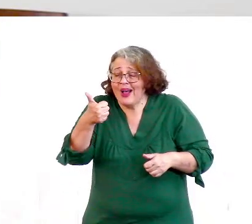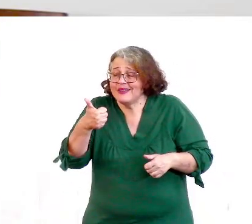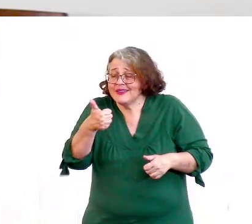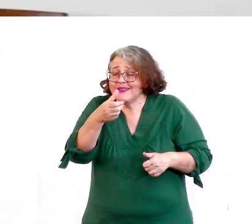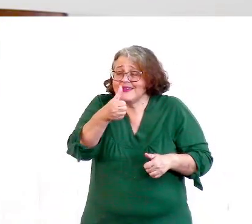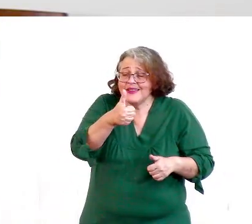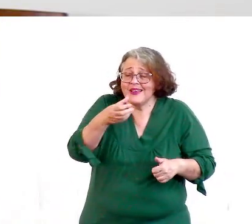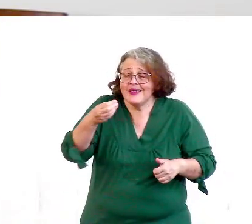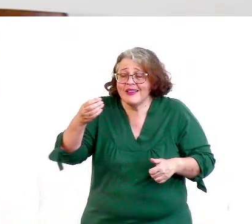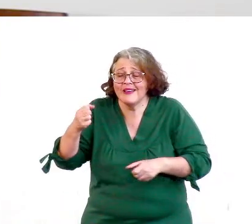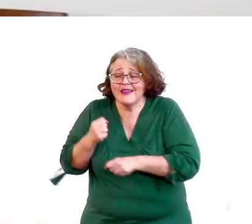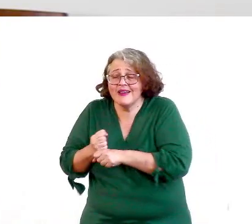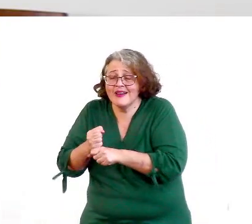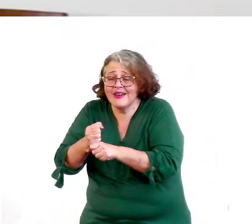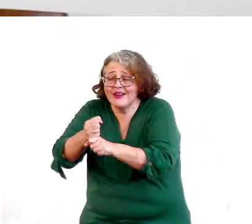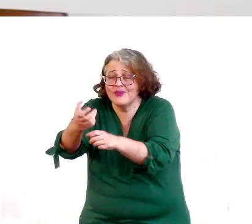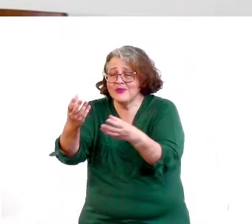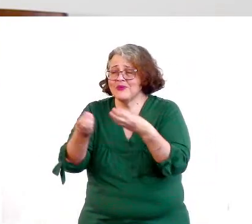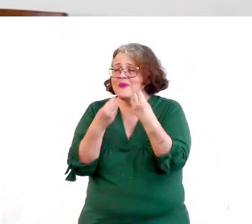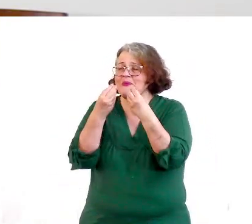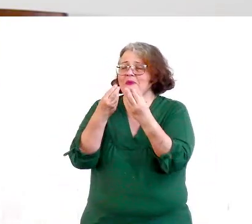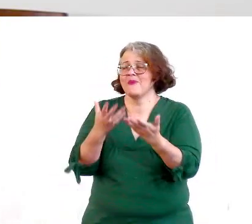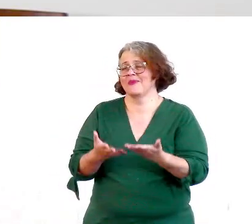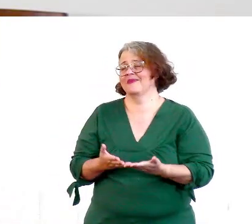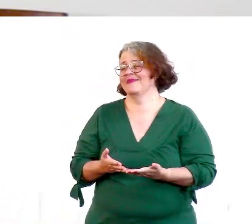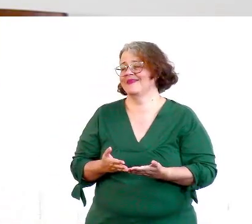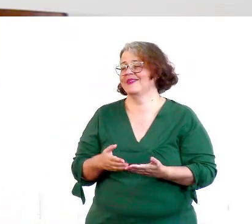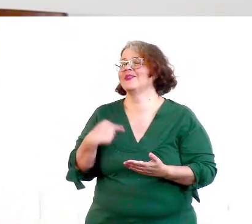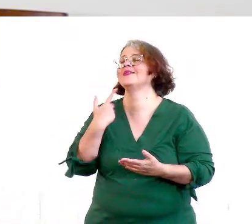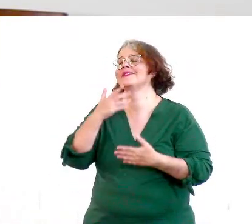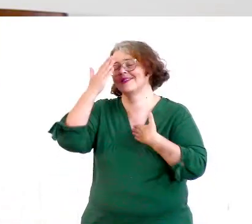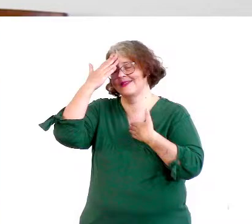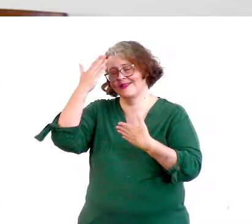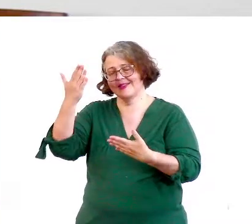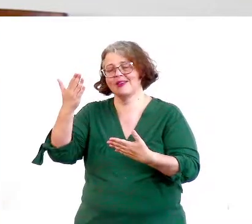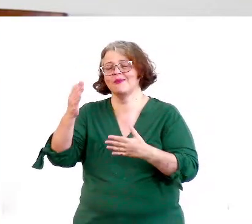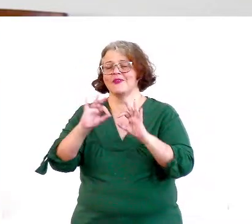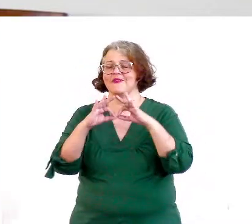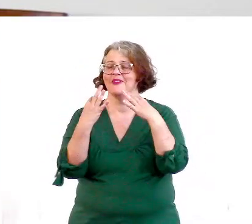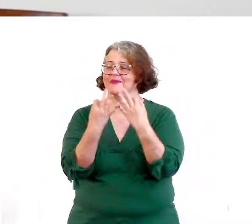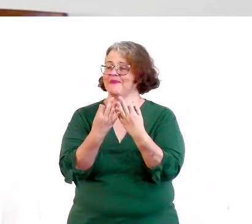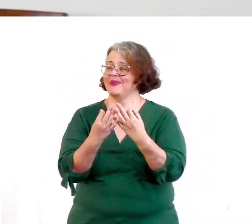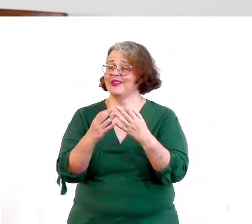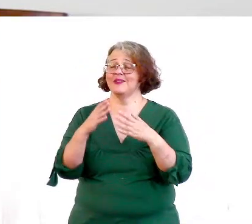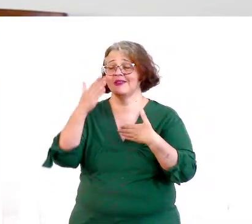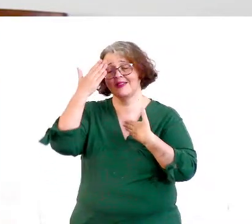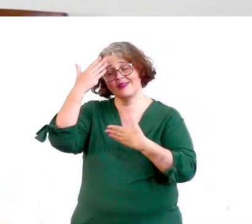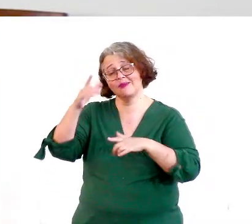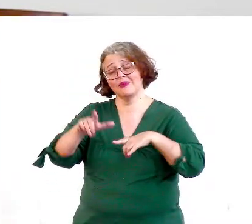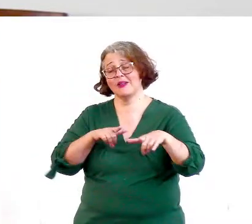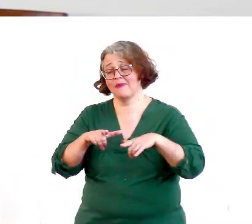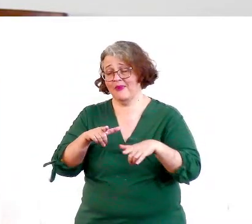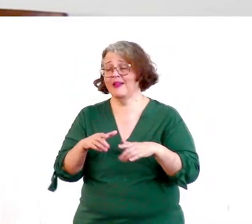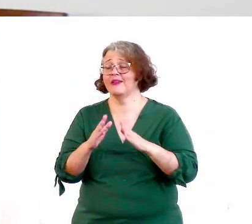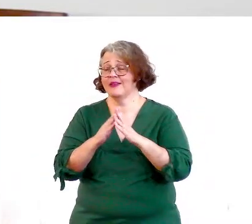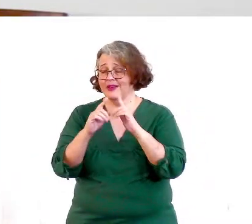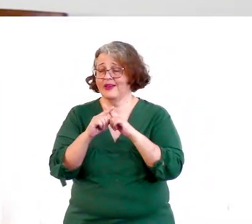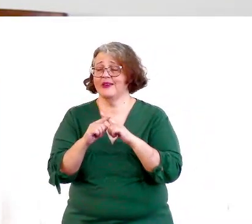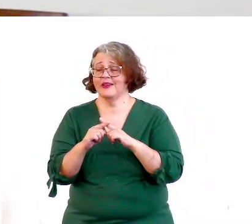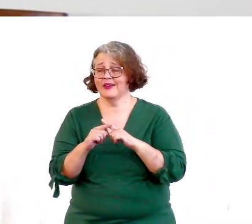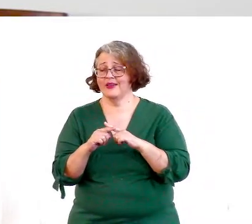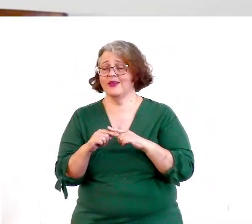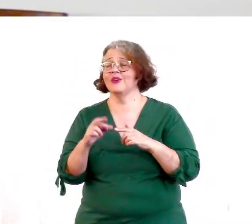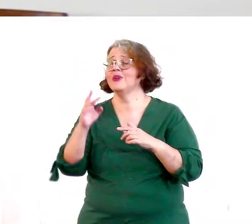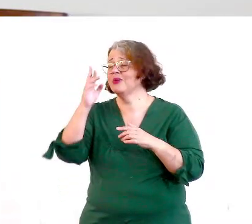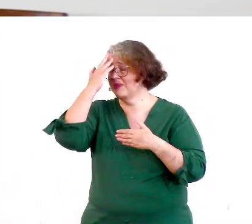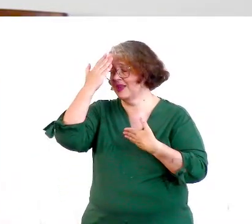Muito obrigado pelo que o Senhor tem feito na vida dos membros dessa igreja, das famílias dessa igreja. Muito obrigado, Senhor, pela condição que o Senhor